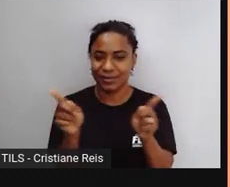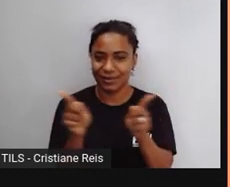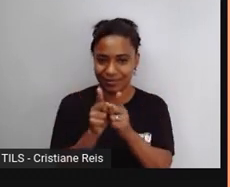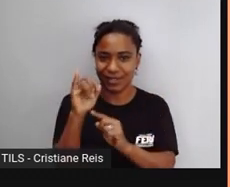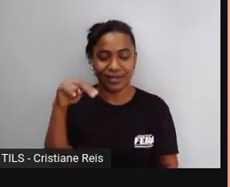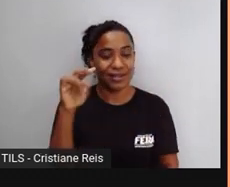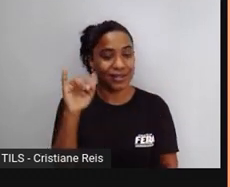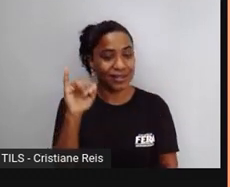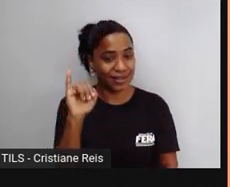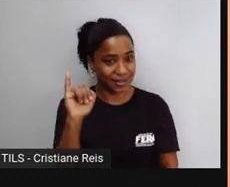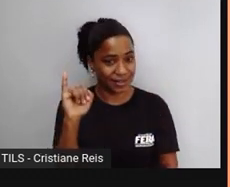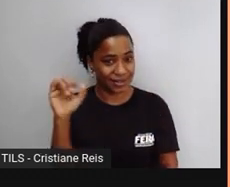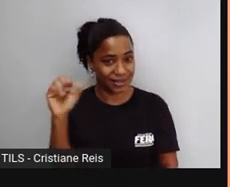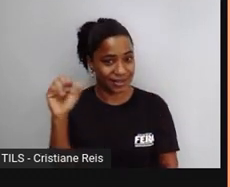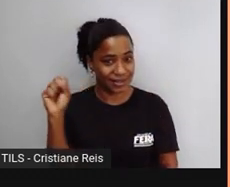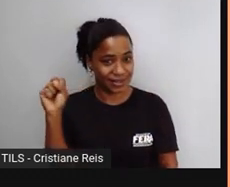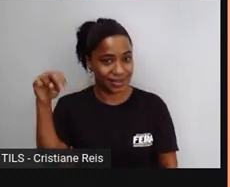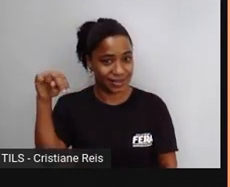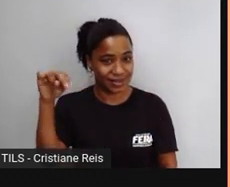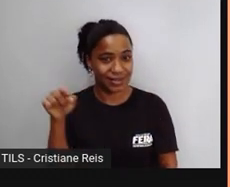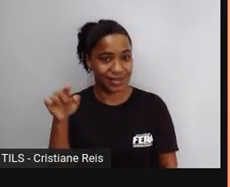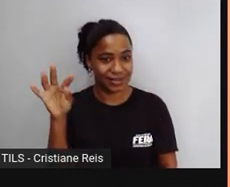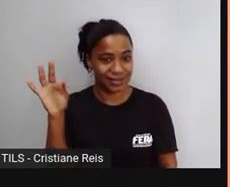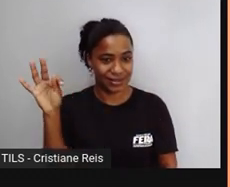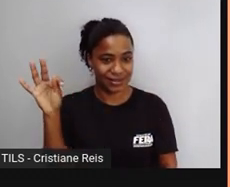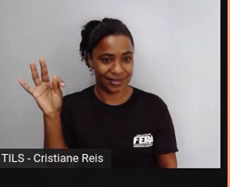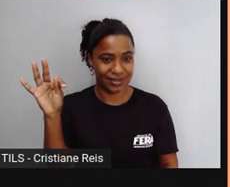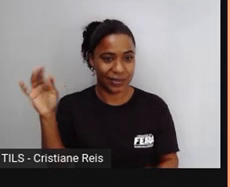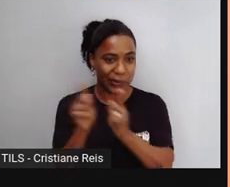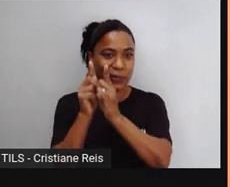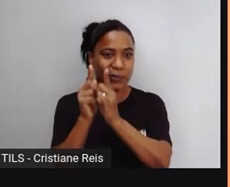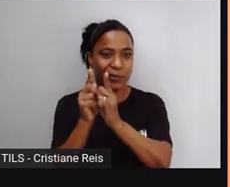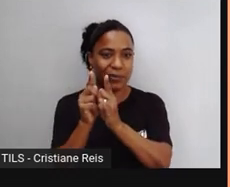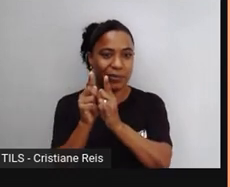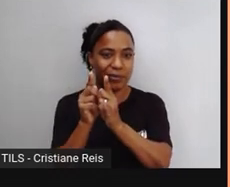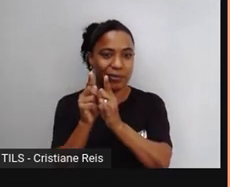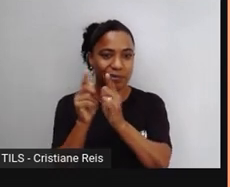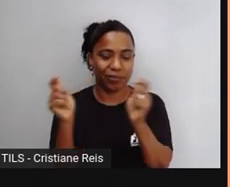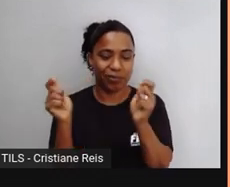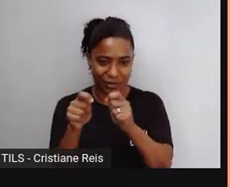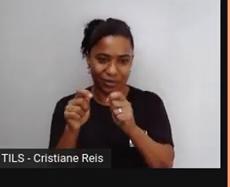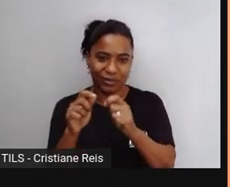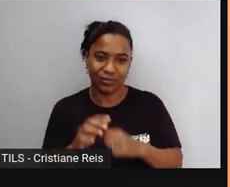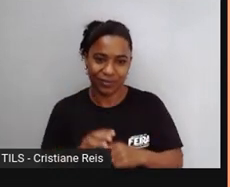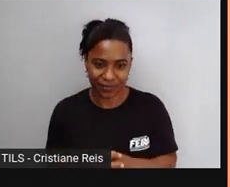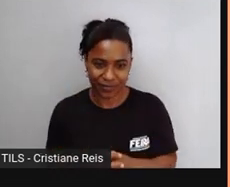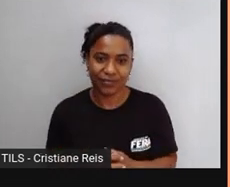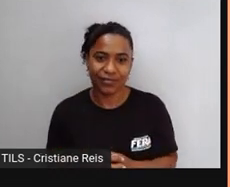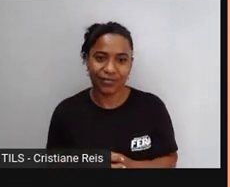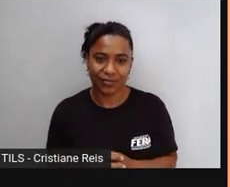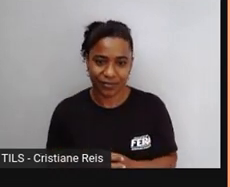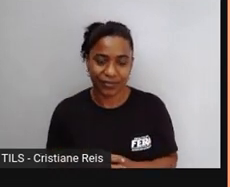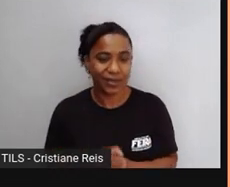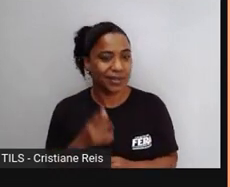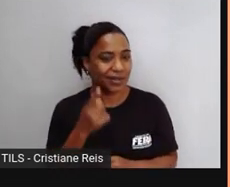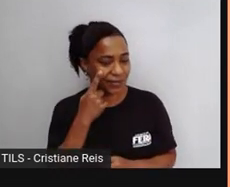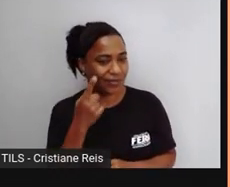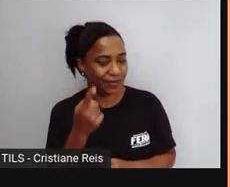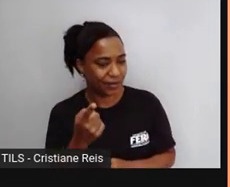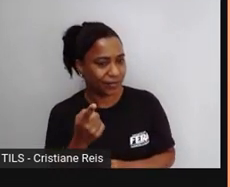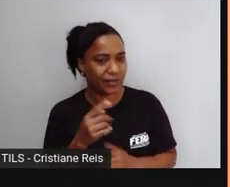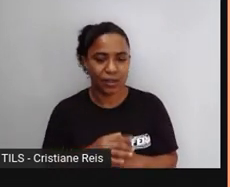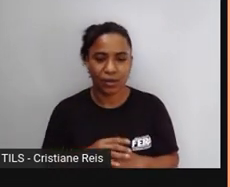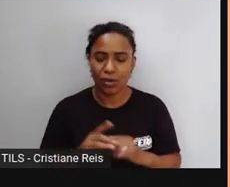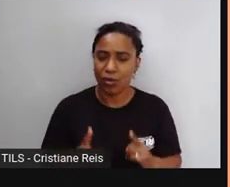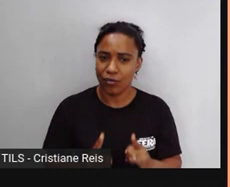flat isn't the British English version of an apartment. Então, como eu disse antes, um flat não é